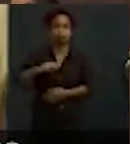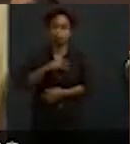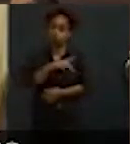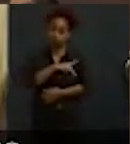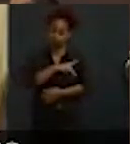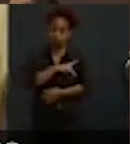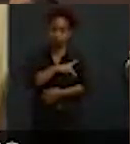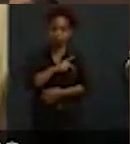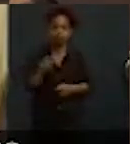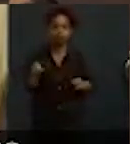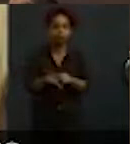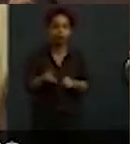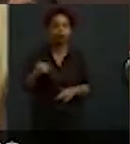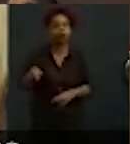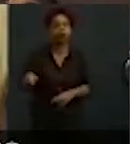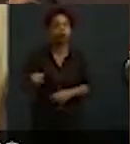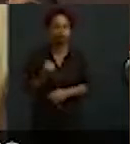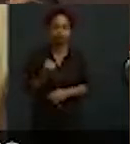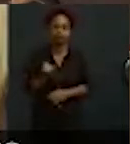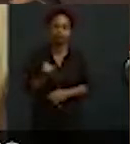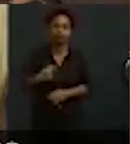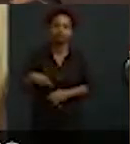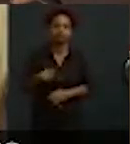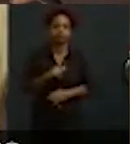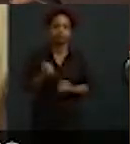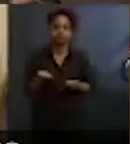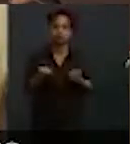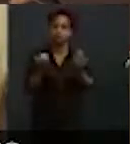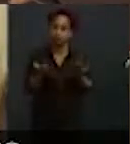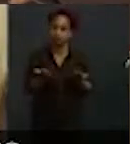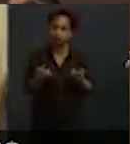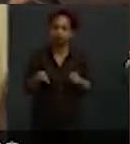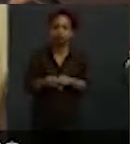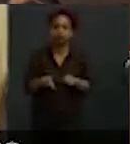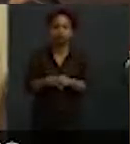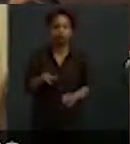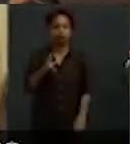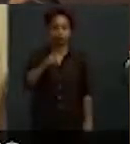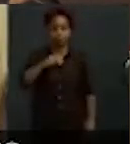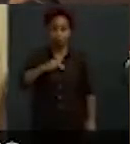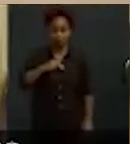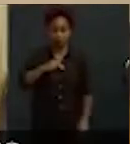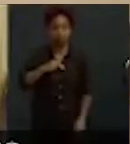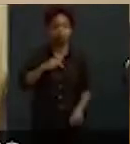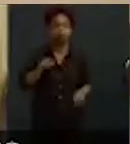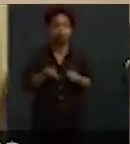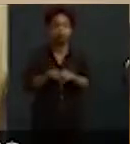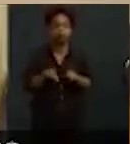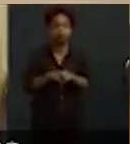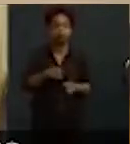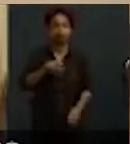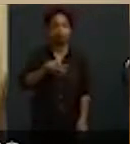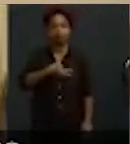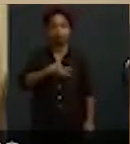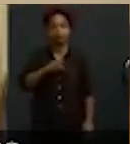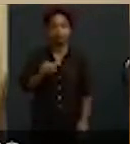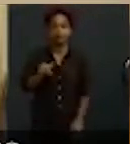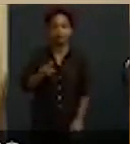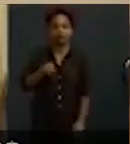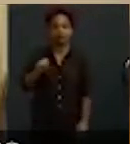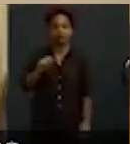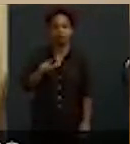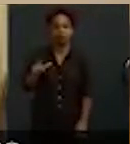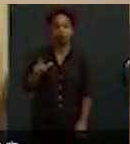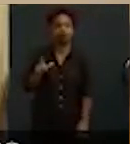Público, oportunidade em que se faz a entrega do Colar do Mérito, da Medalha Aníbal Frederico de